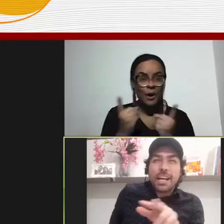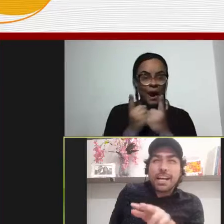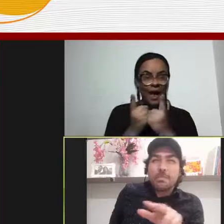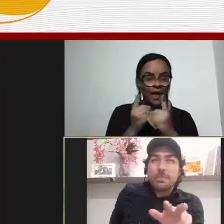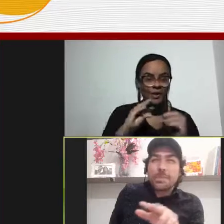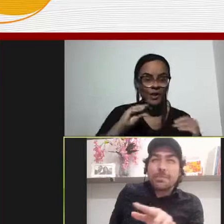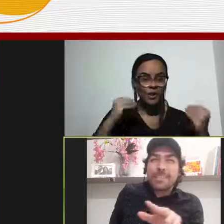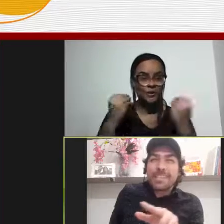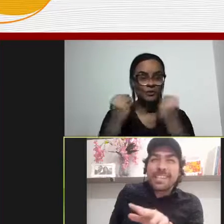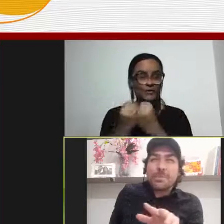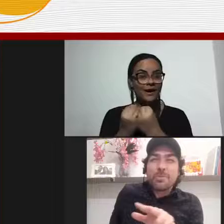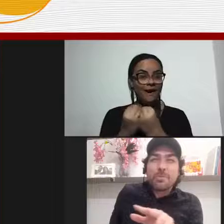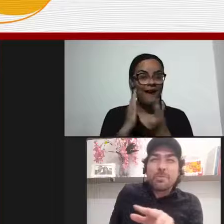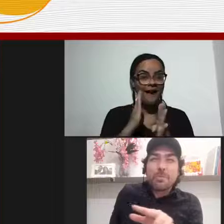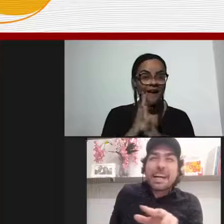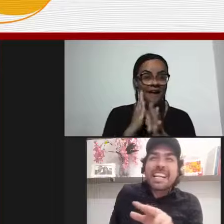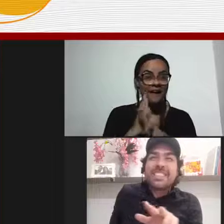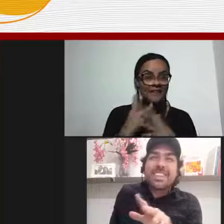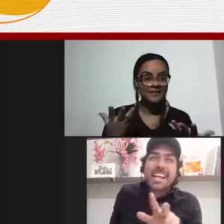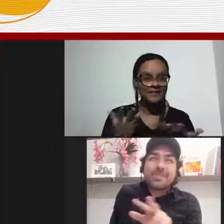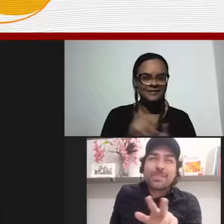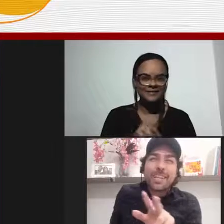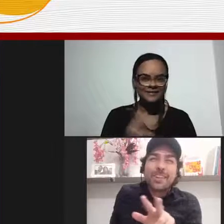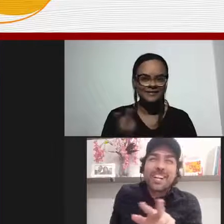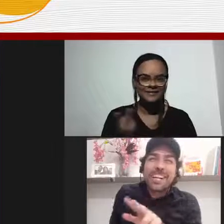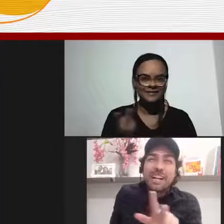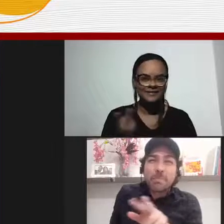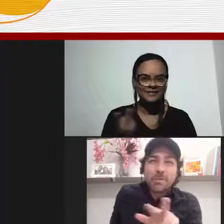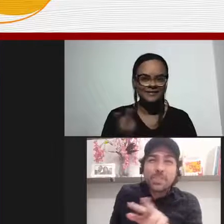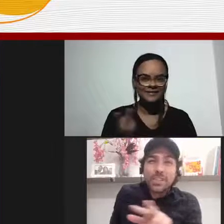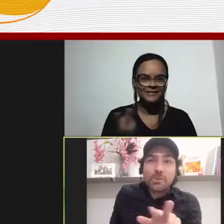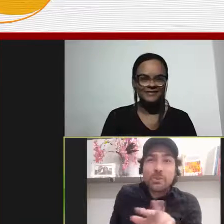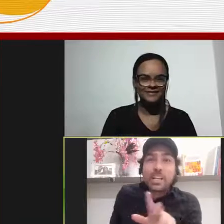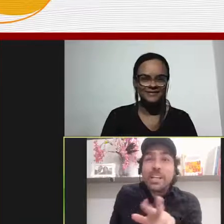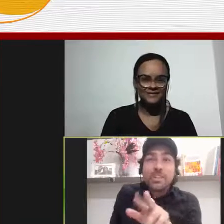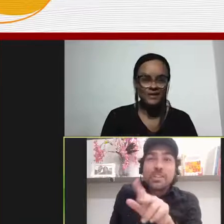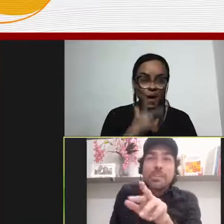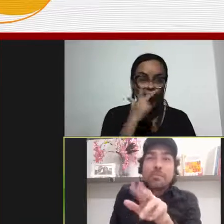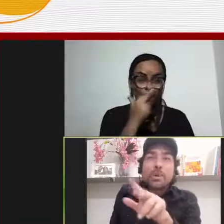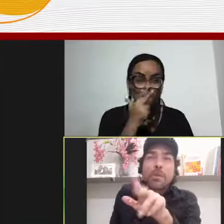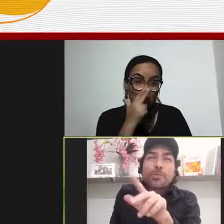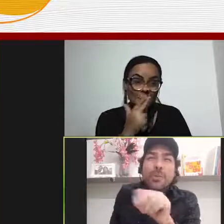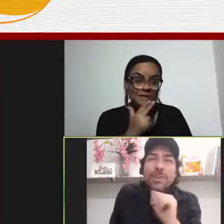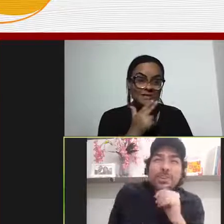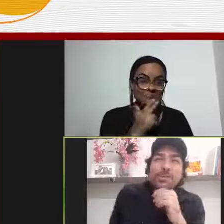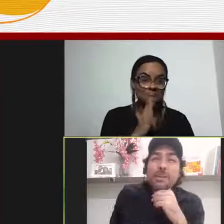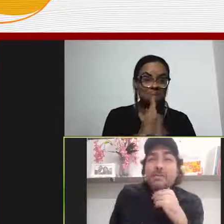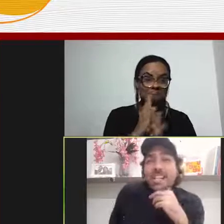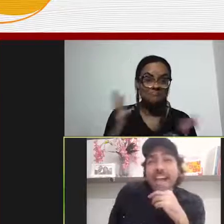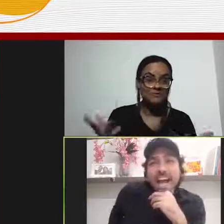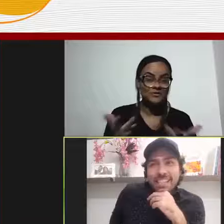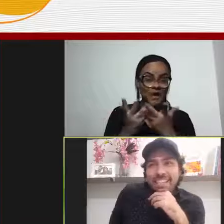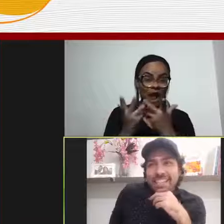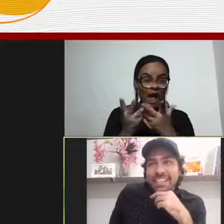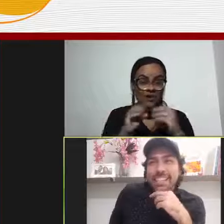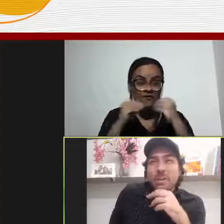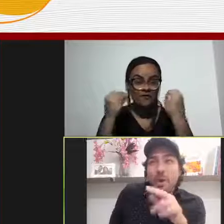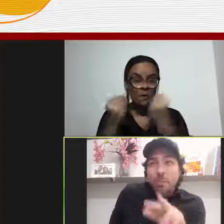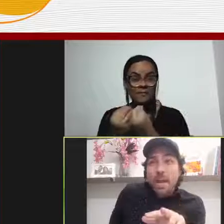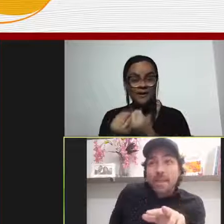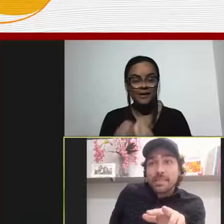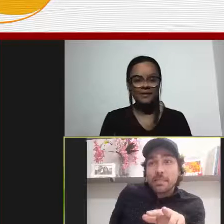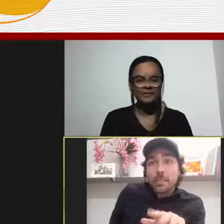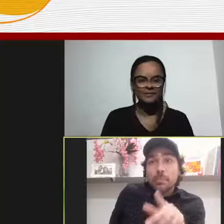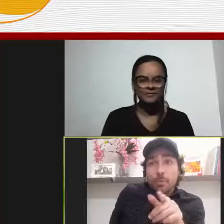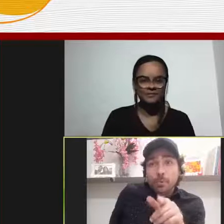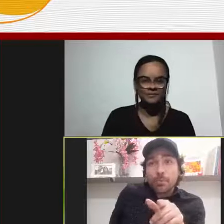parente. Acabamos de fazer um parentesco aí, ó. Acabamos de promover o encontro familiar. Então,